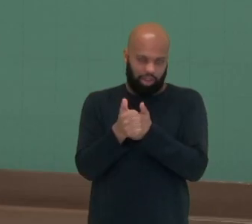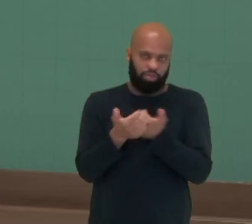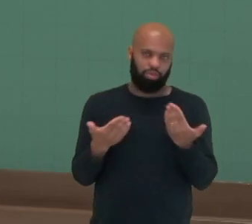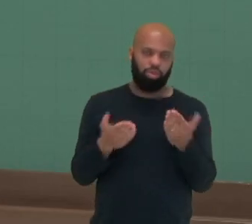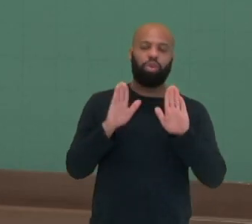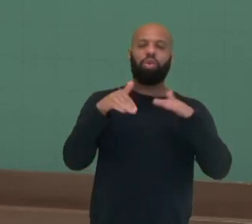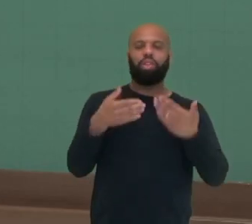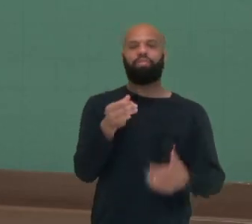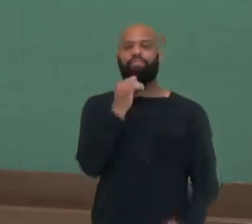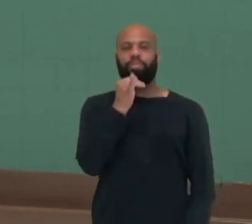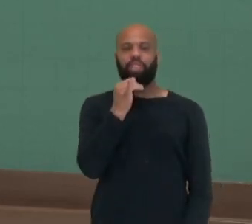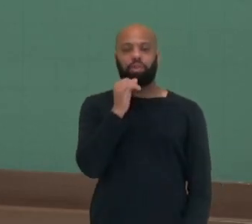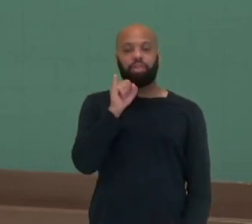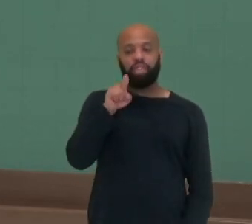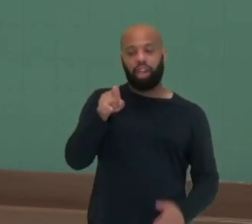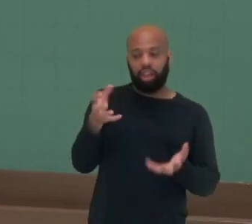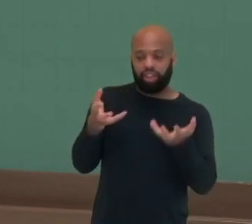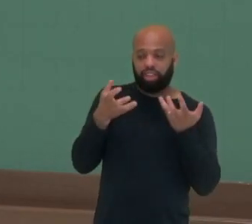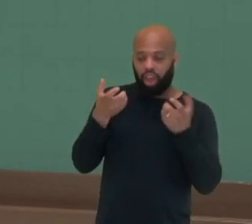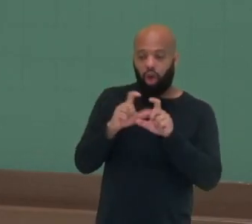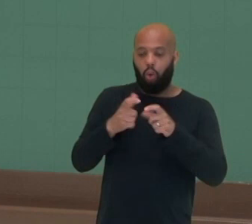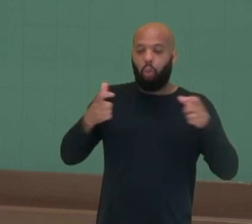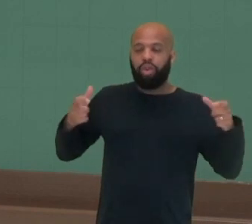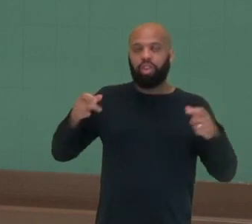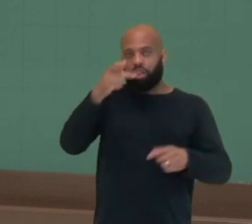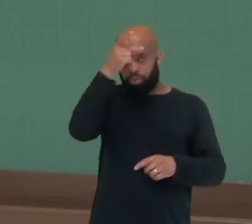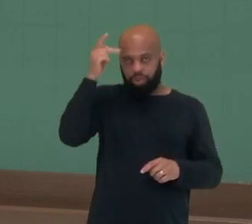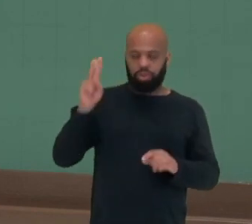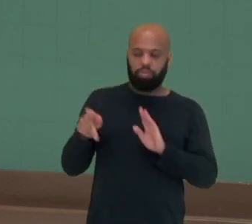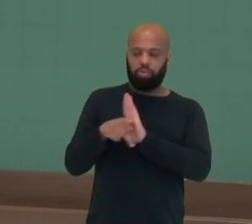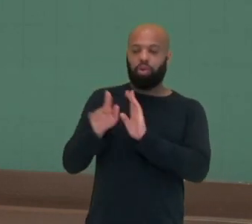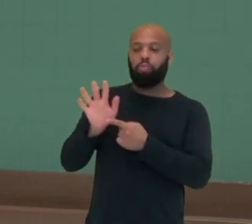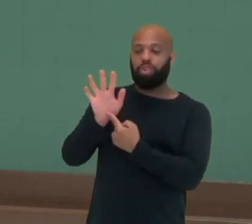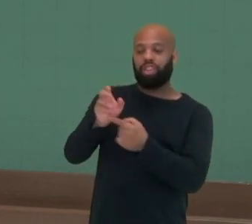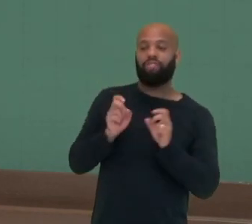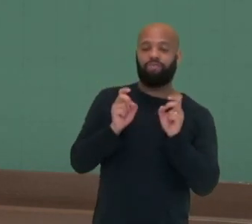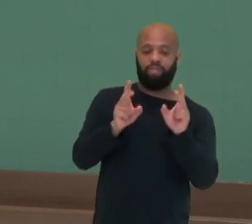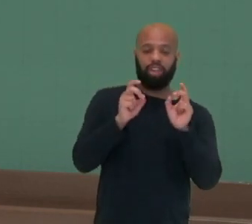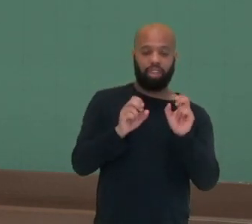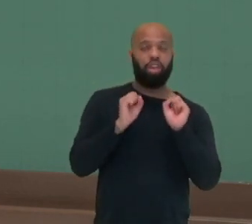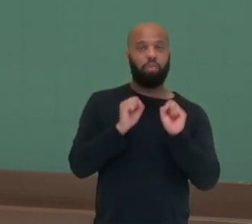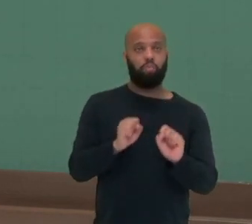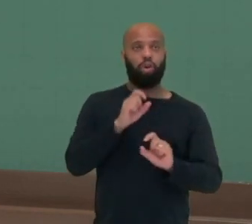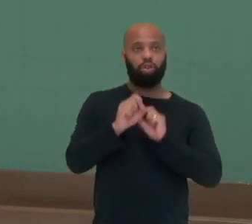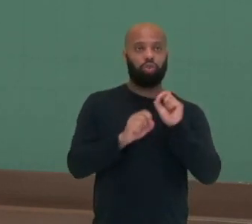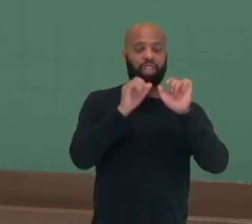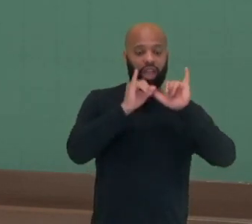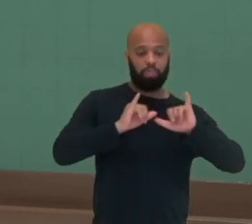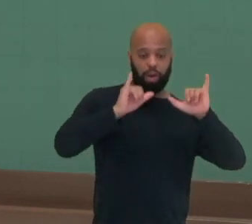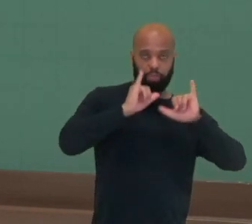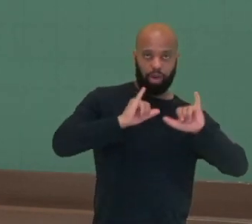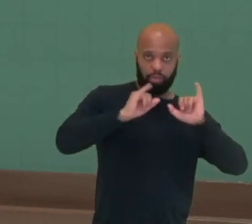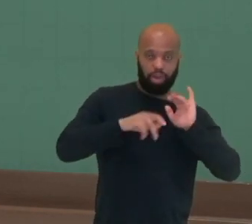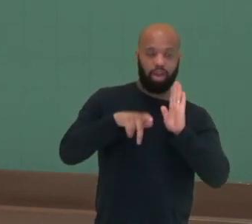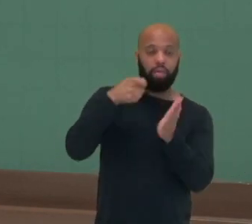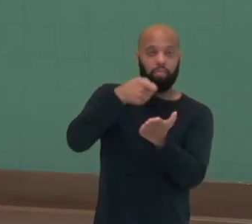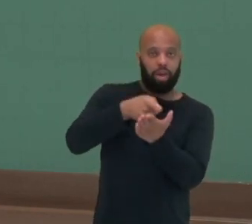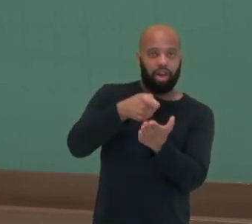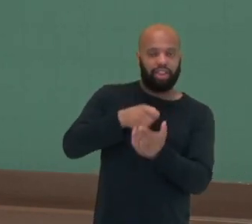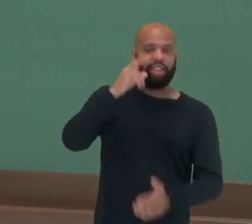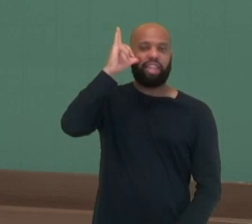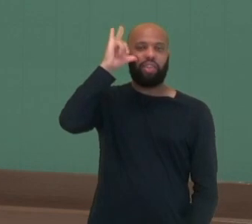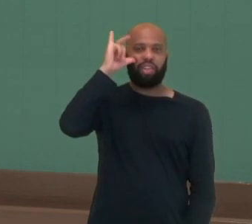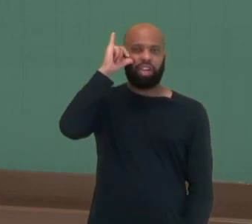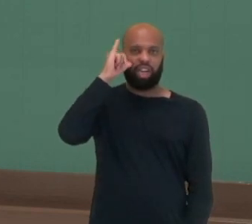exemplo, se ela quiser aumentar a sua rede, ela pode fazer um anúncio pago dentro do Instagram, que não custa tão caro, e